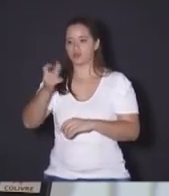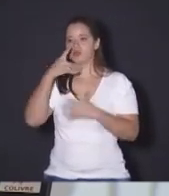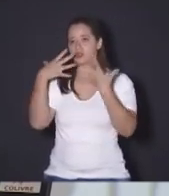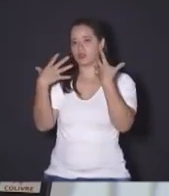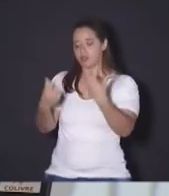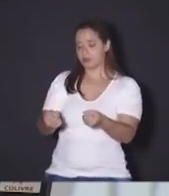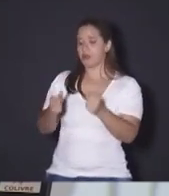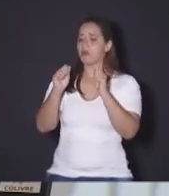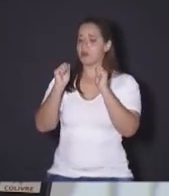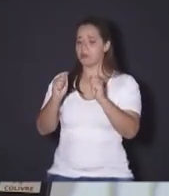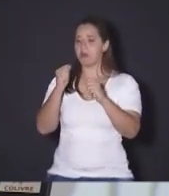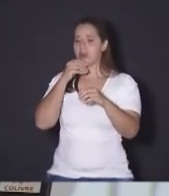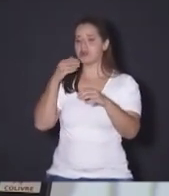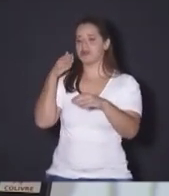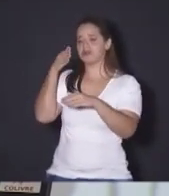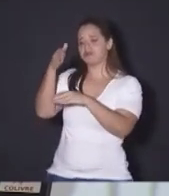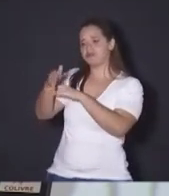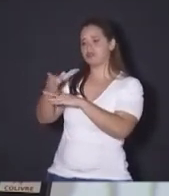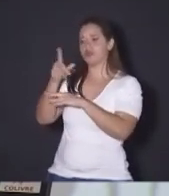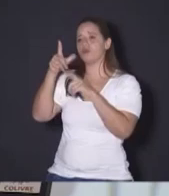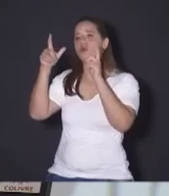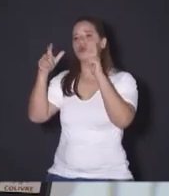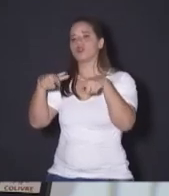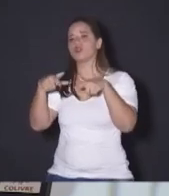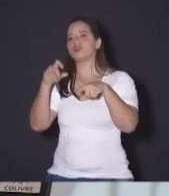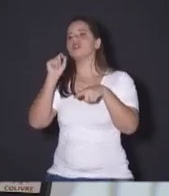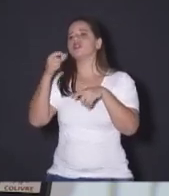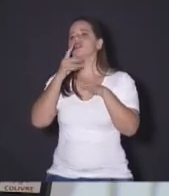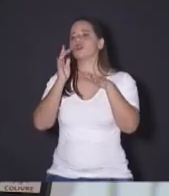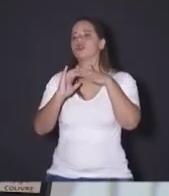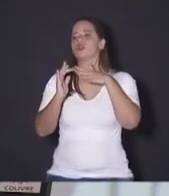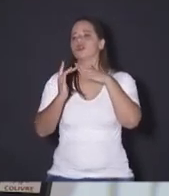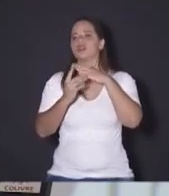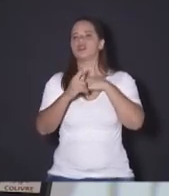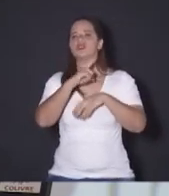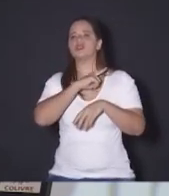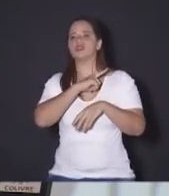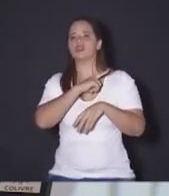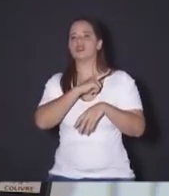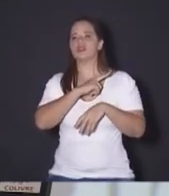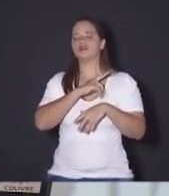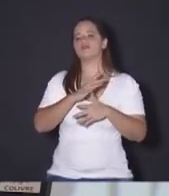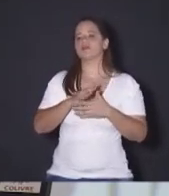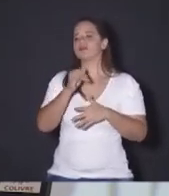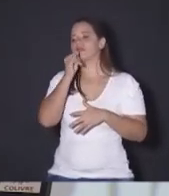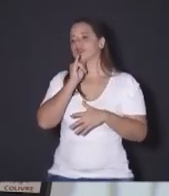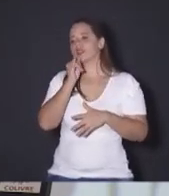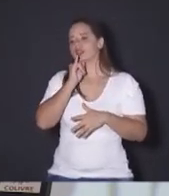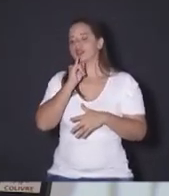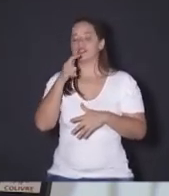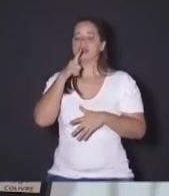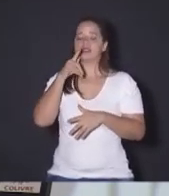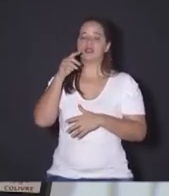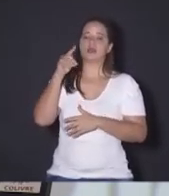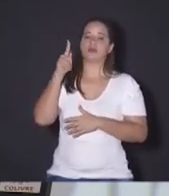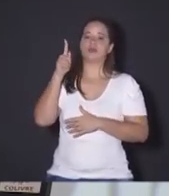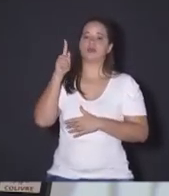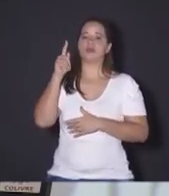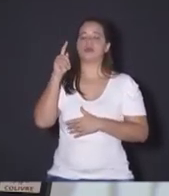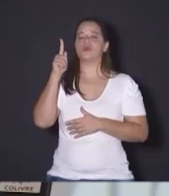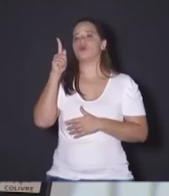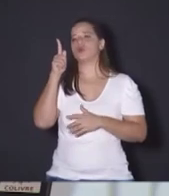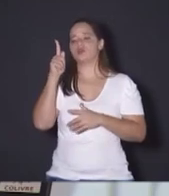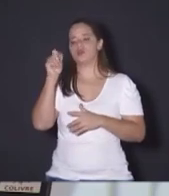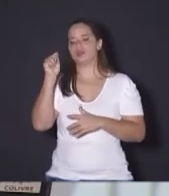eu posso ir pra outra rede que outras redes nós temos nós temos por exemplo no social é é